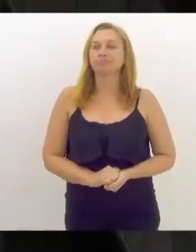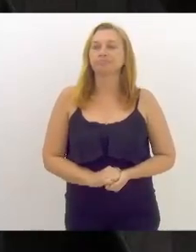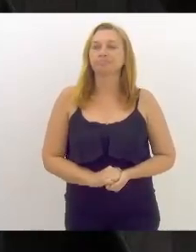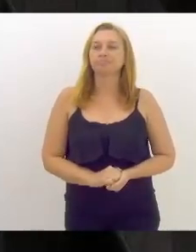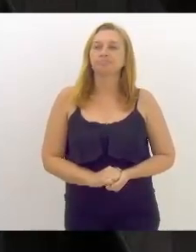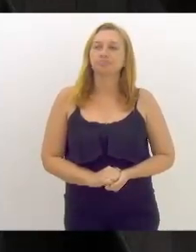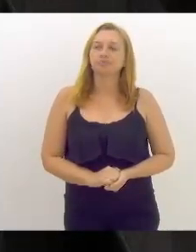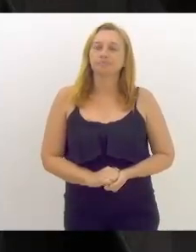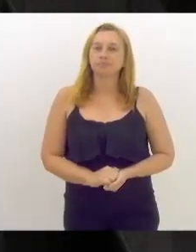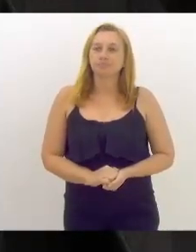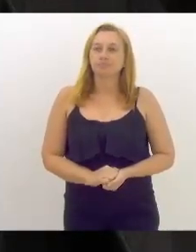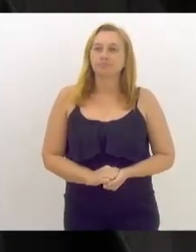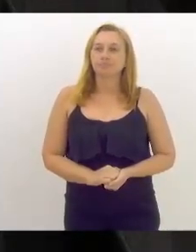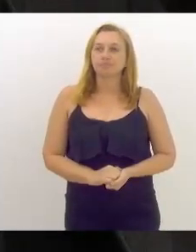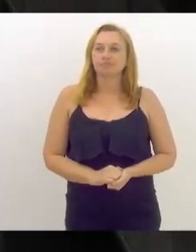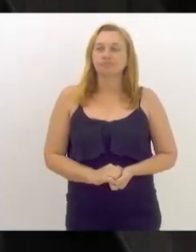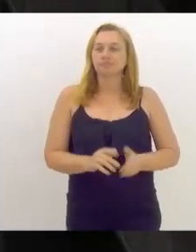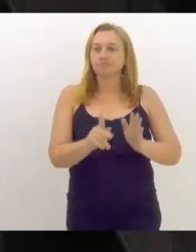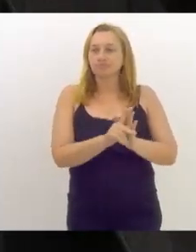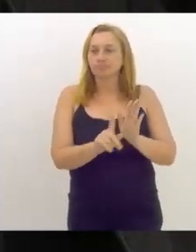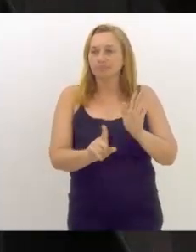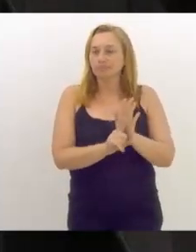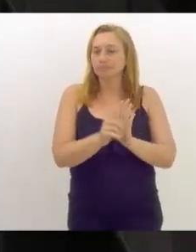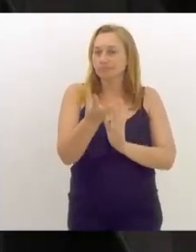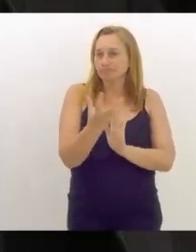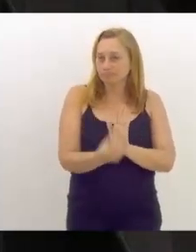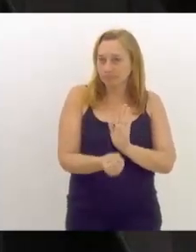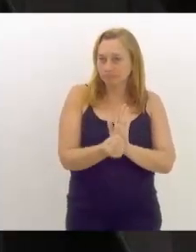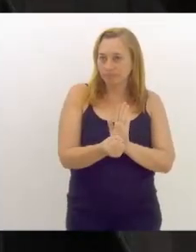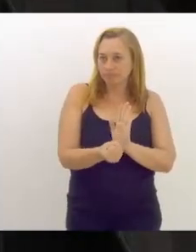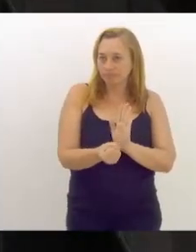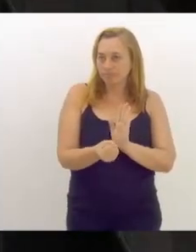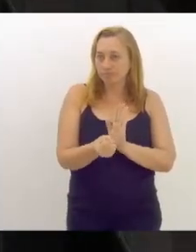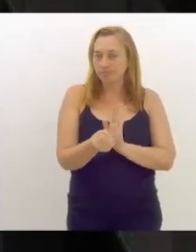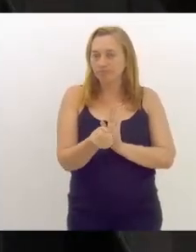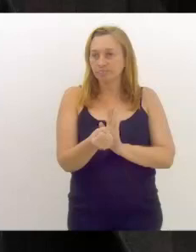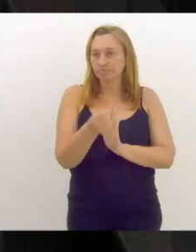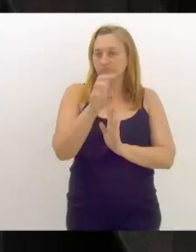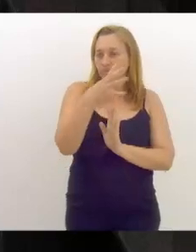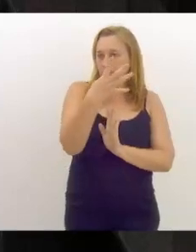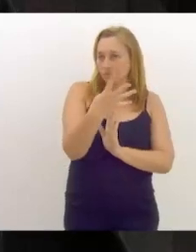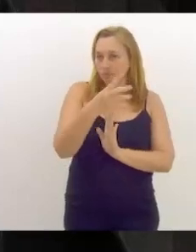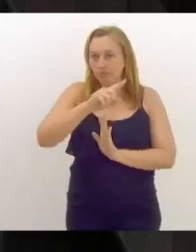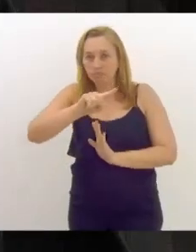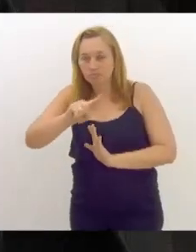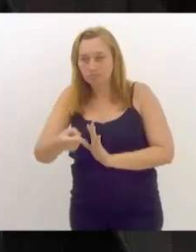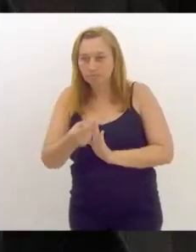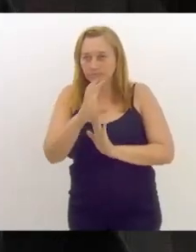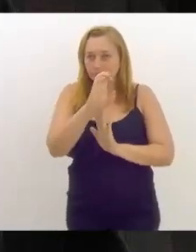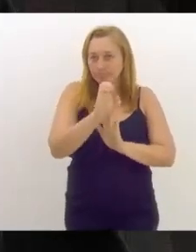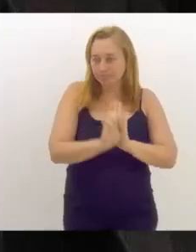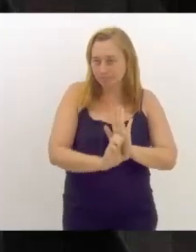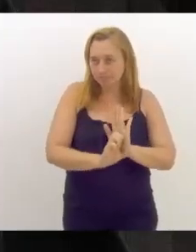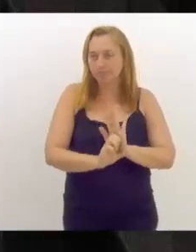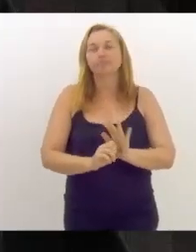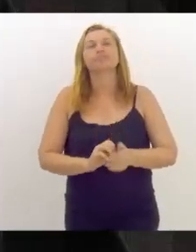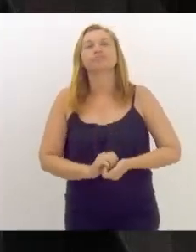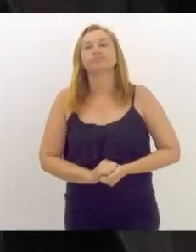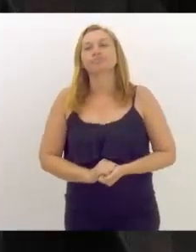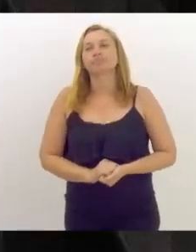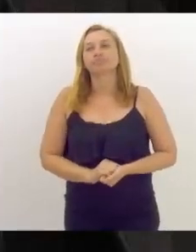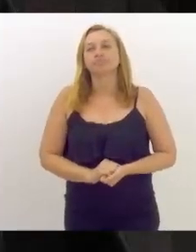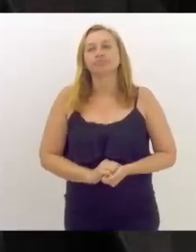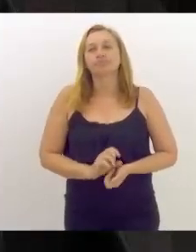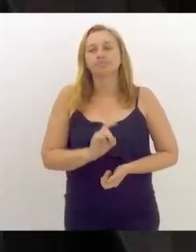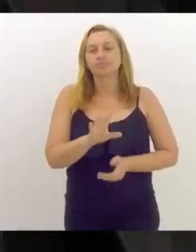indica que o projeto de lei recebeu em torno de 4.000 emendas, só